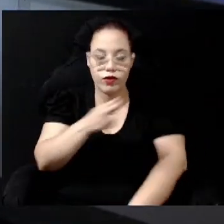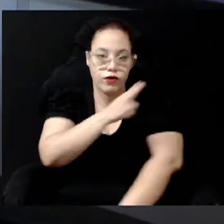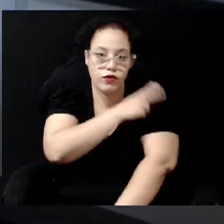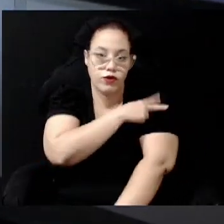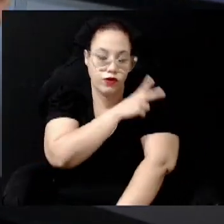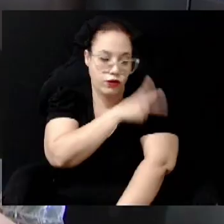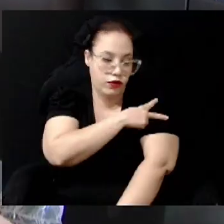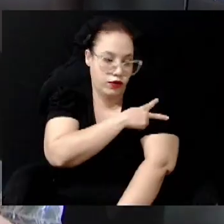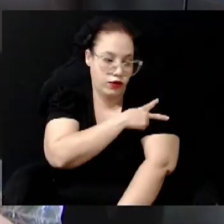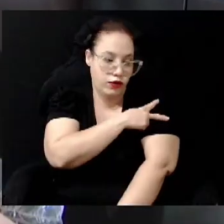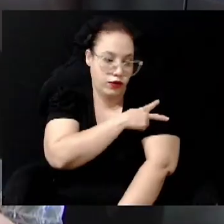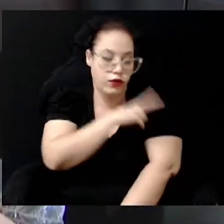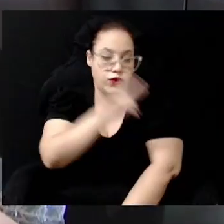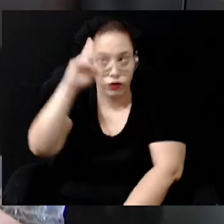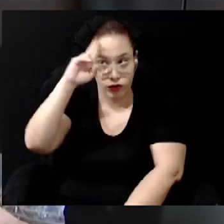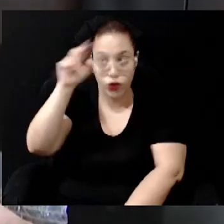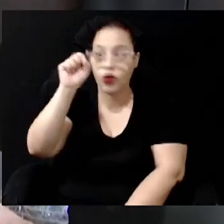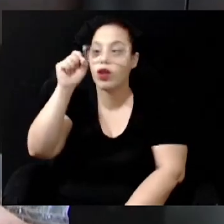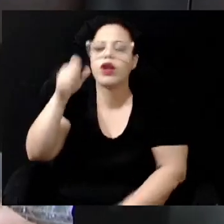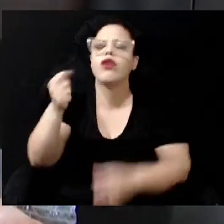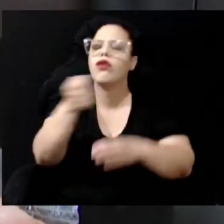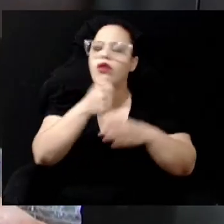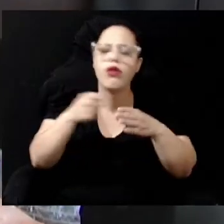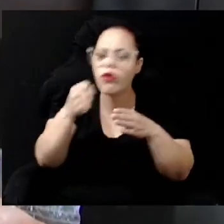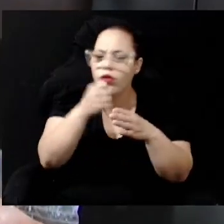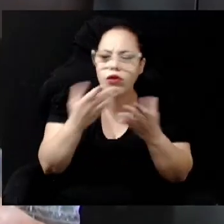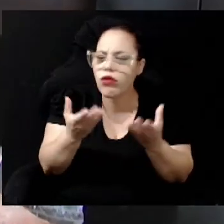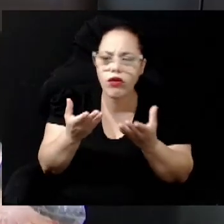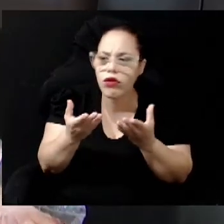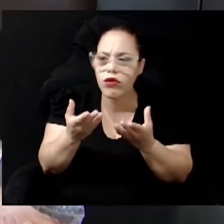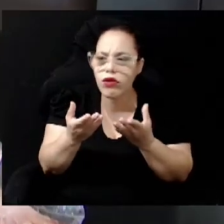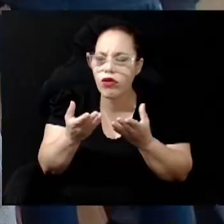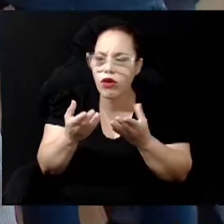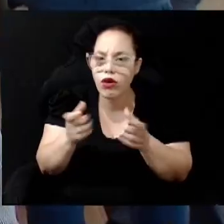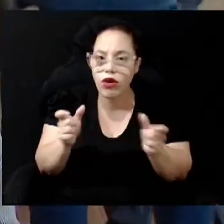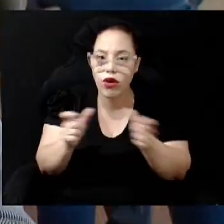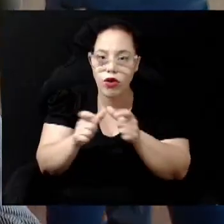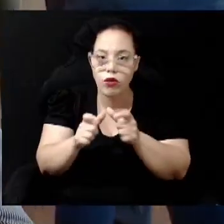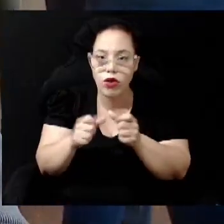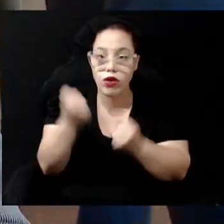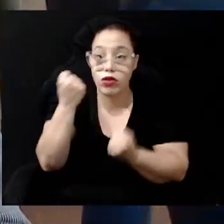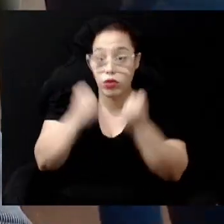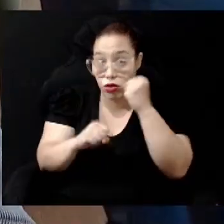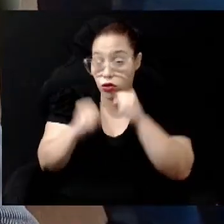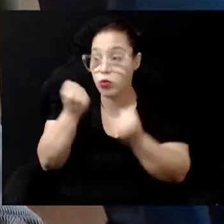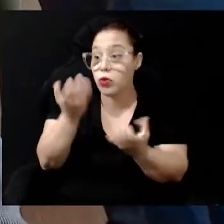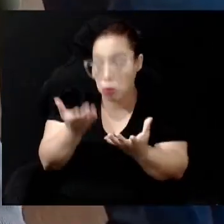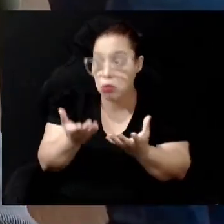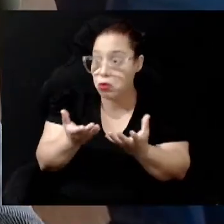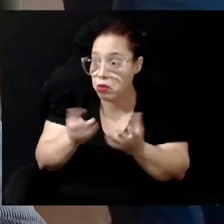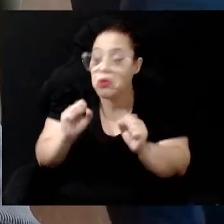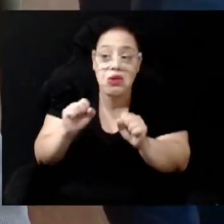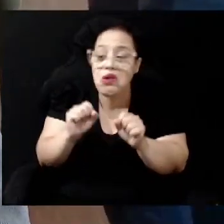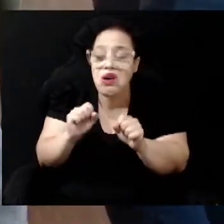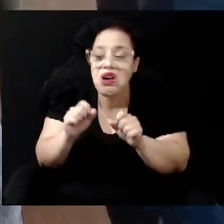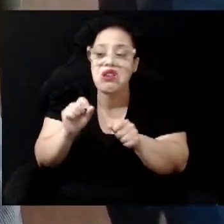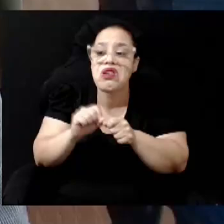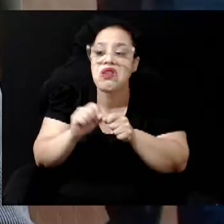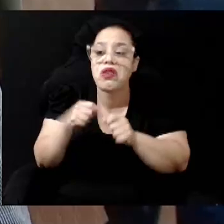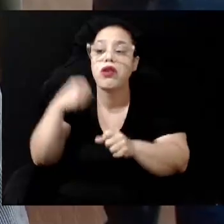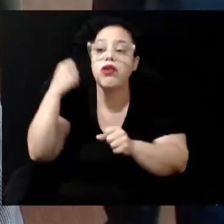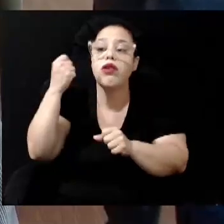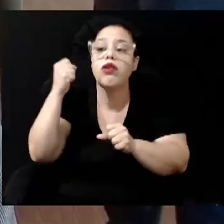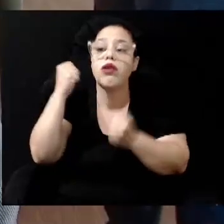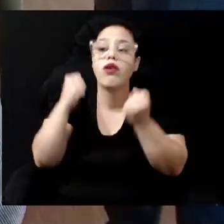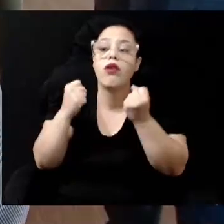que você faz na cozinha. A cozinha é uma mini indústria de alimentos. Então, o que você faz na cozinha? Você faz na cozinha,